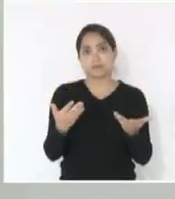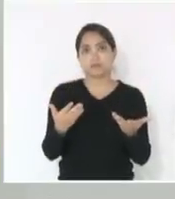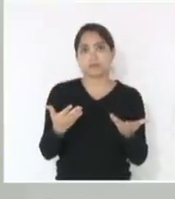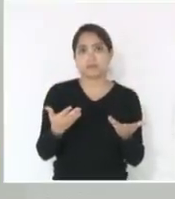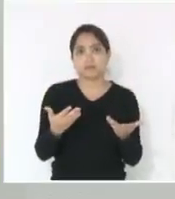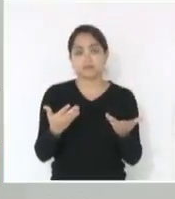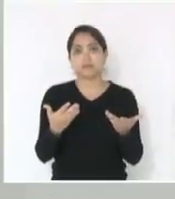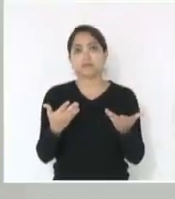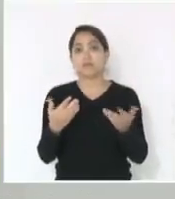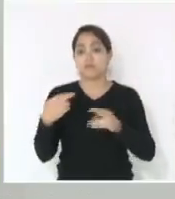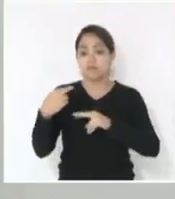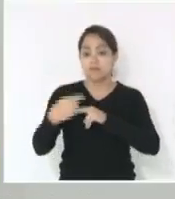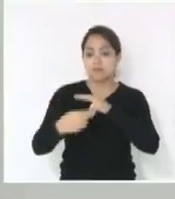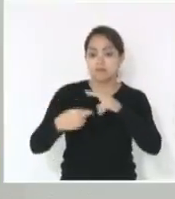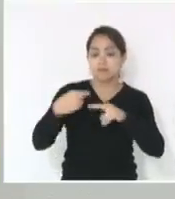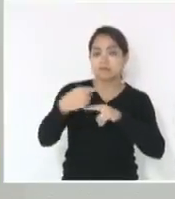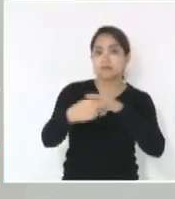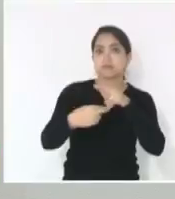a reciclagem,